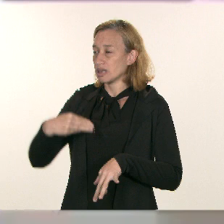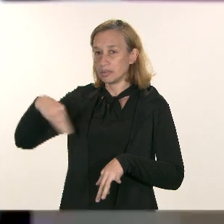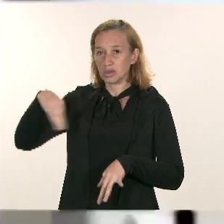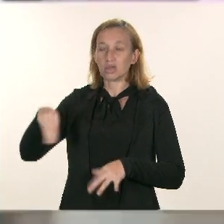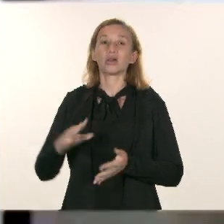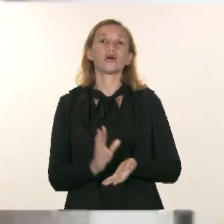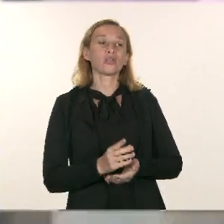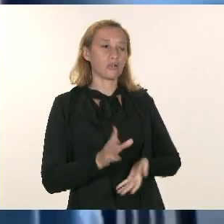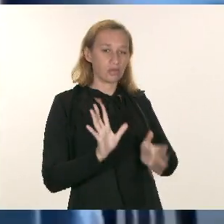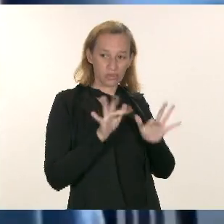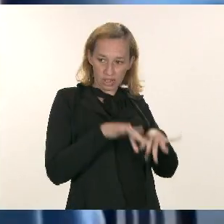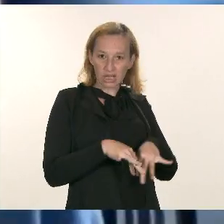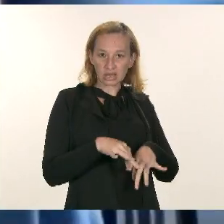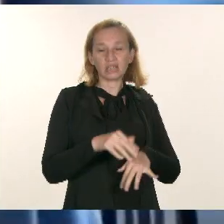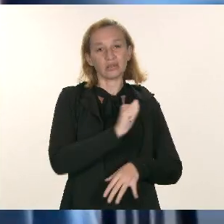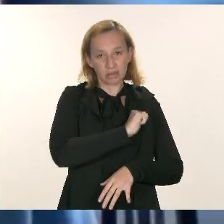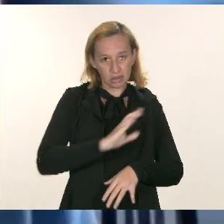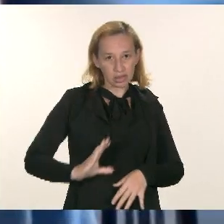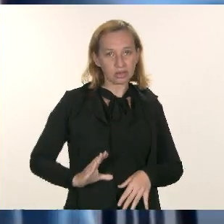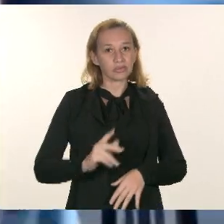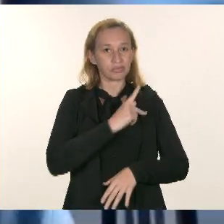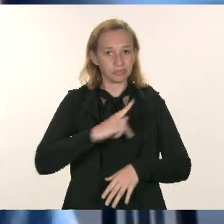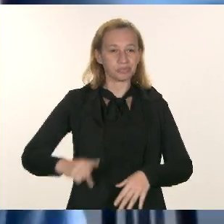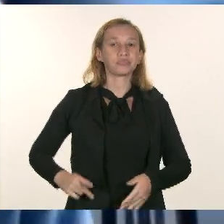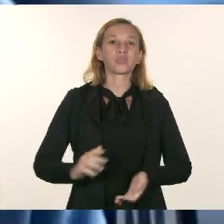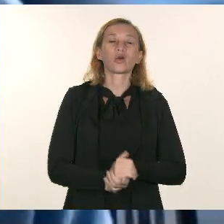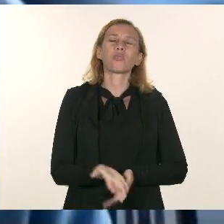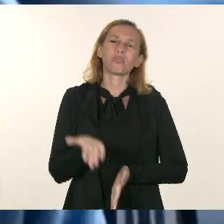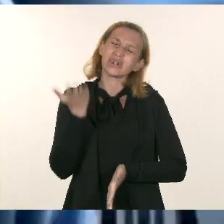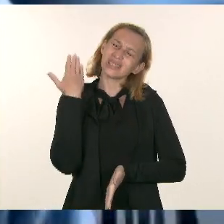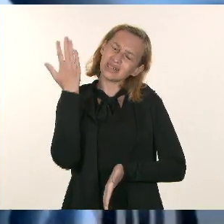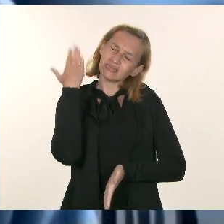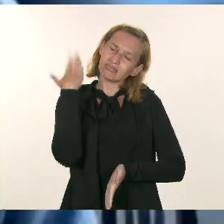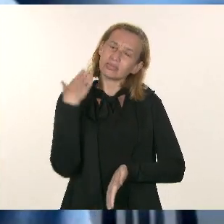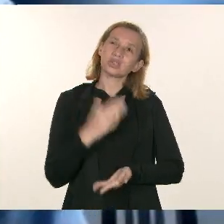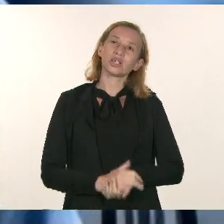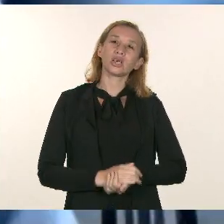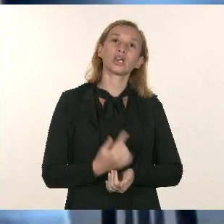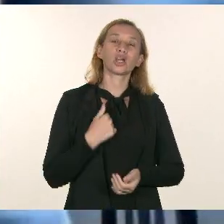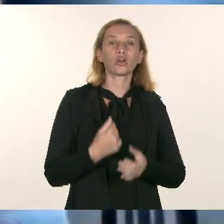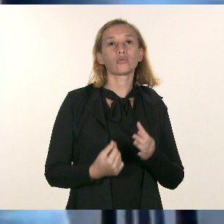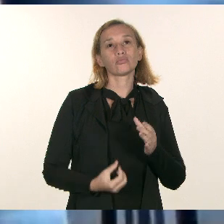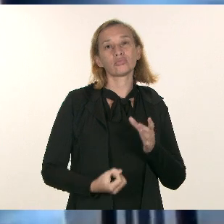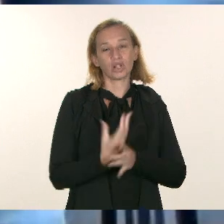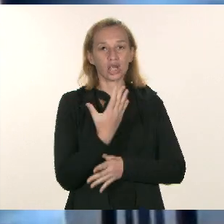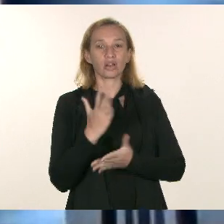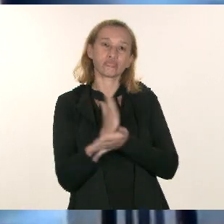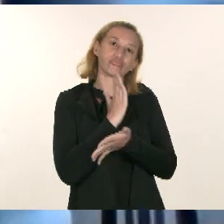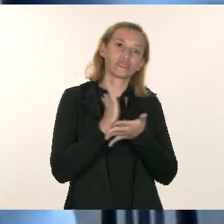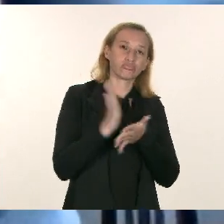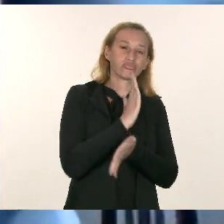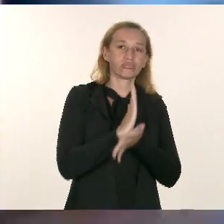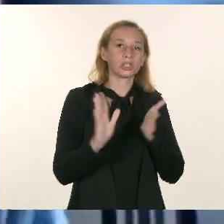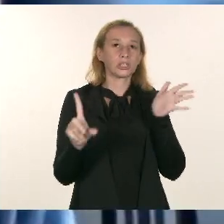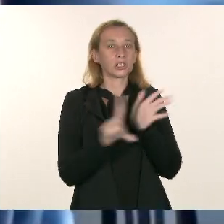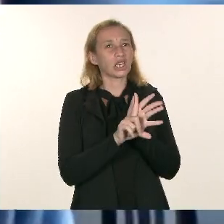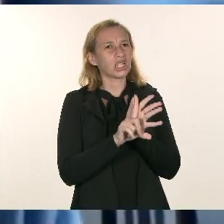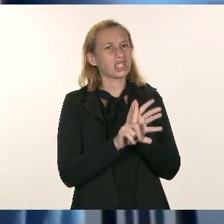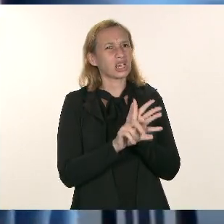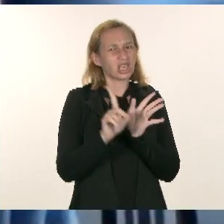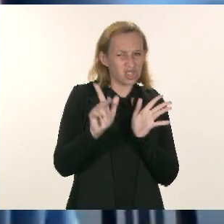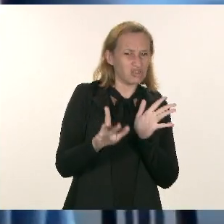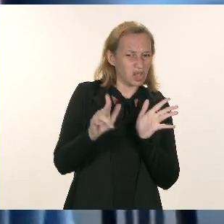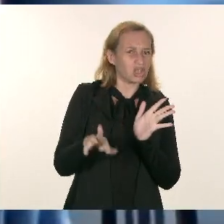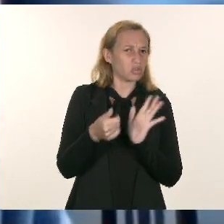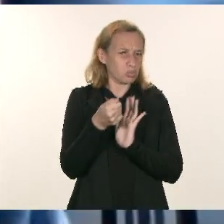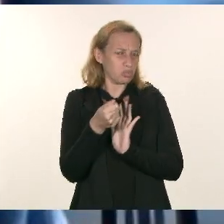Vou concluir, André Siciliano, presidente. No passado, eu fiz algumas leis que não eram exatamente assim, mas eram isso. Por